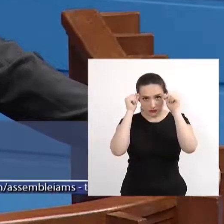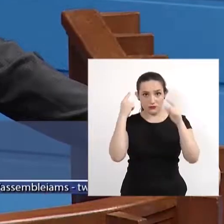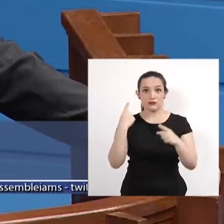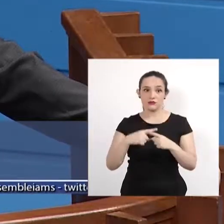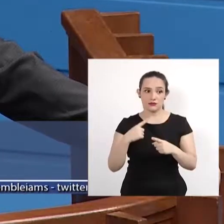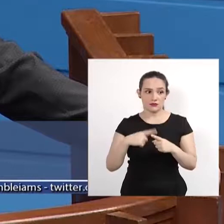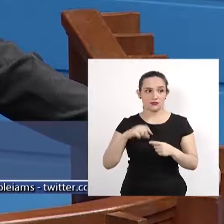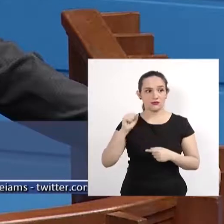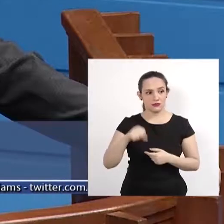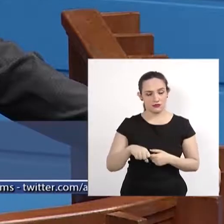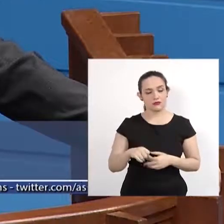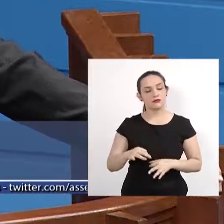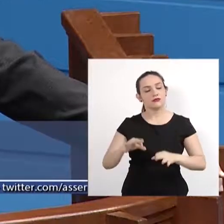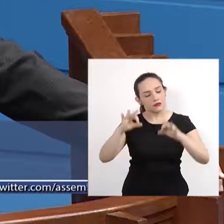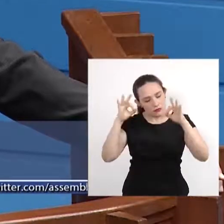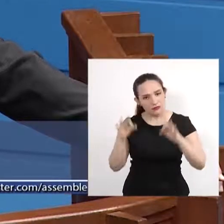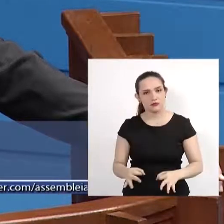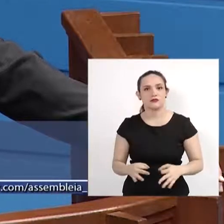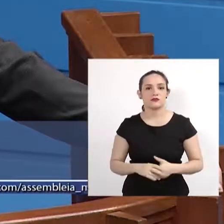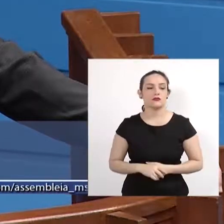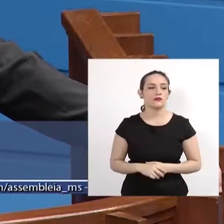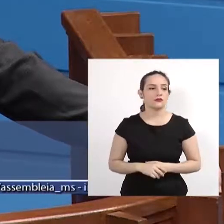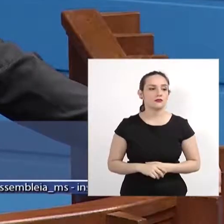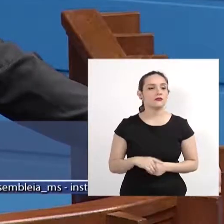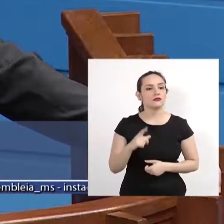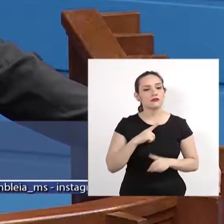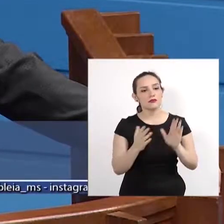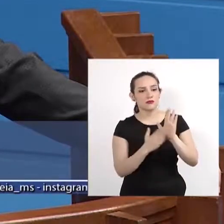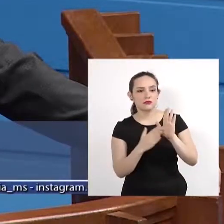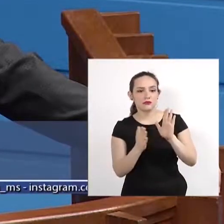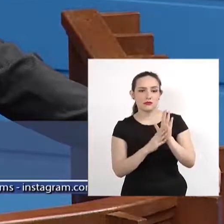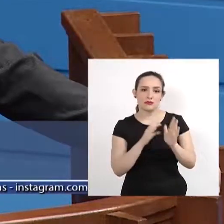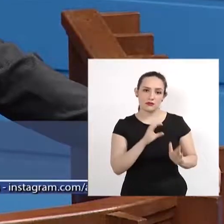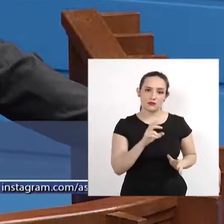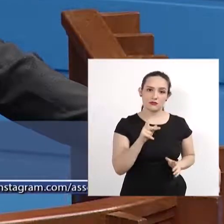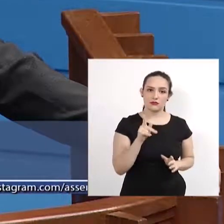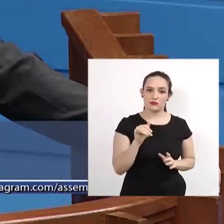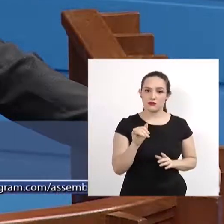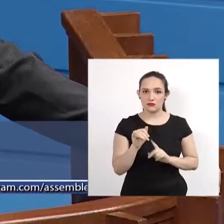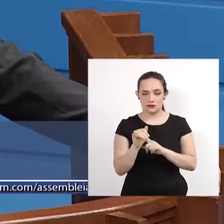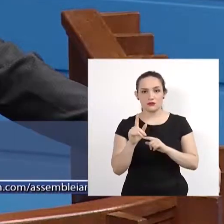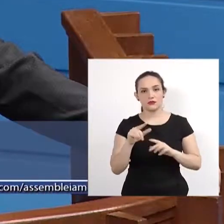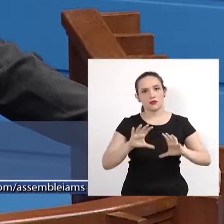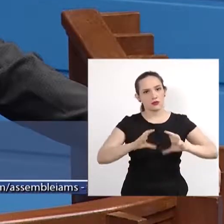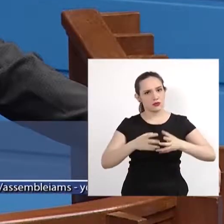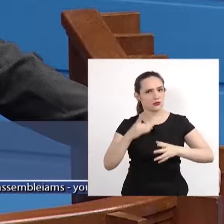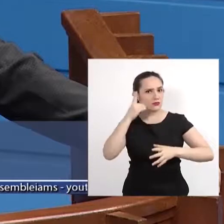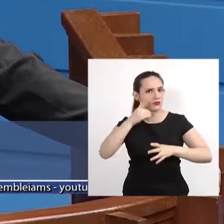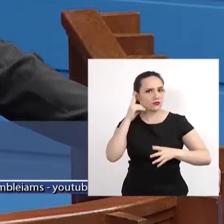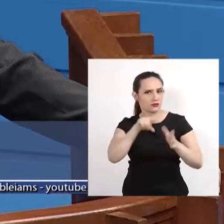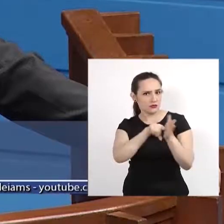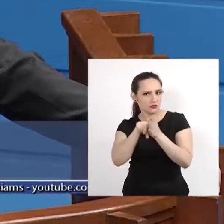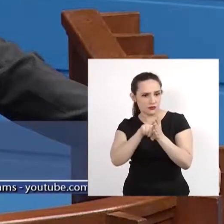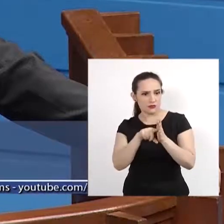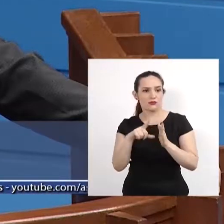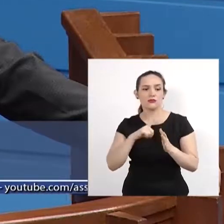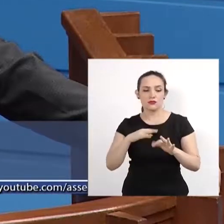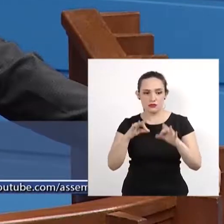finalmente temos a proposta de uma comissão parlamentar de inquérito com um fato